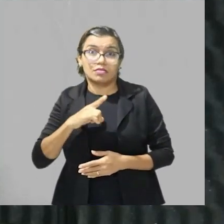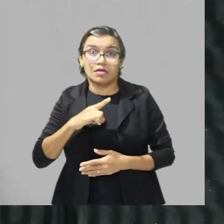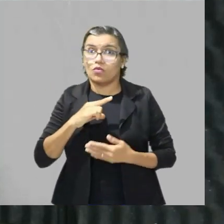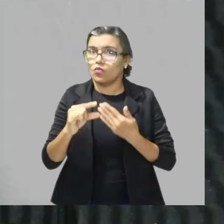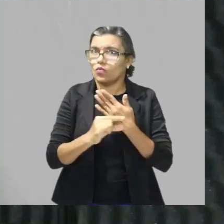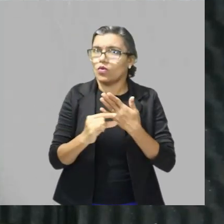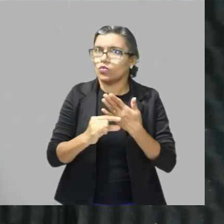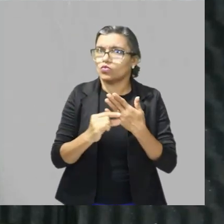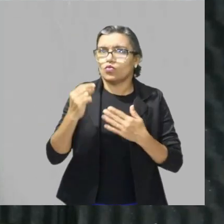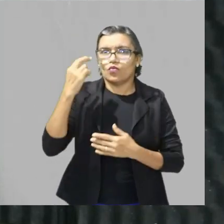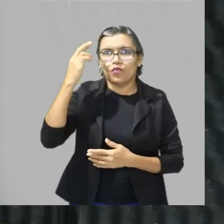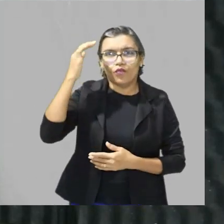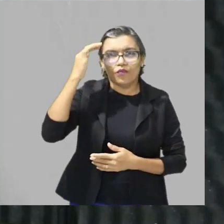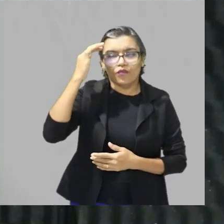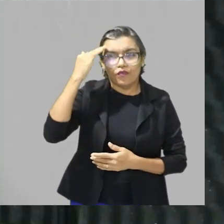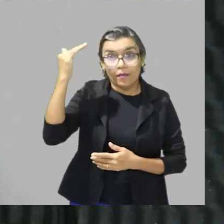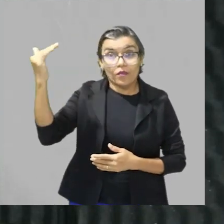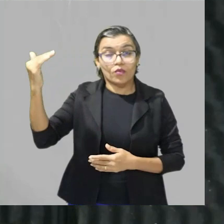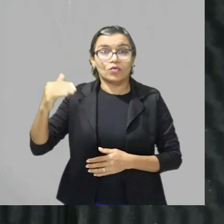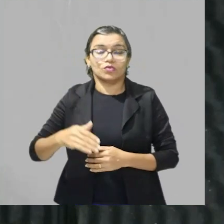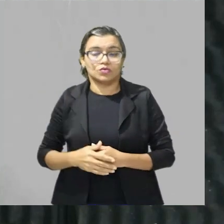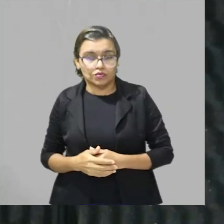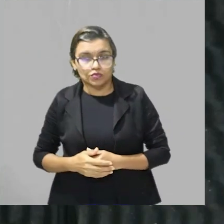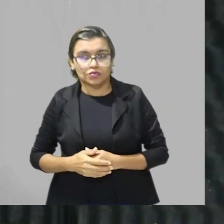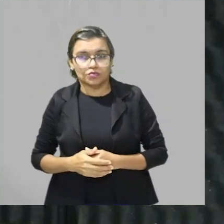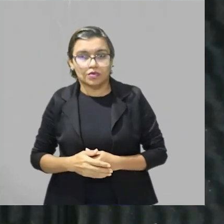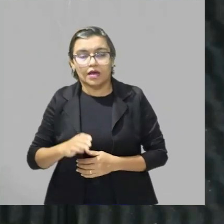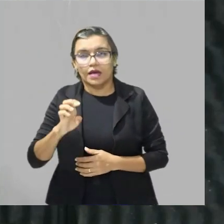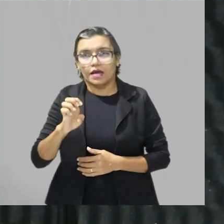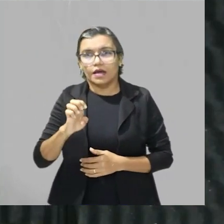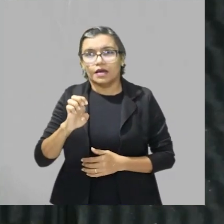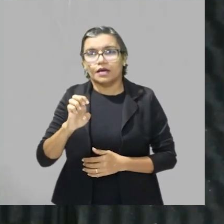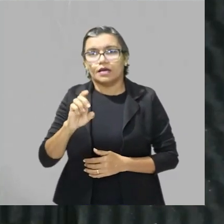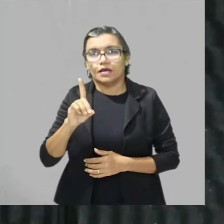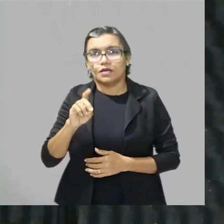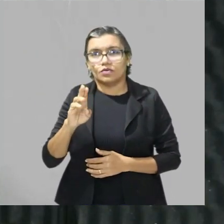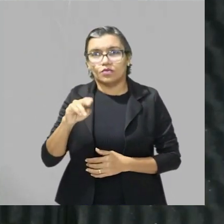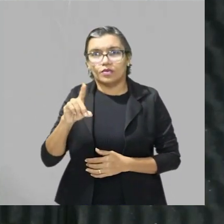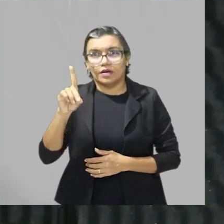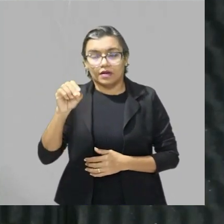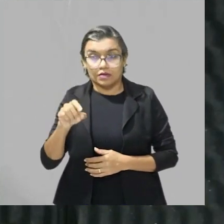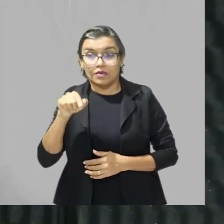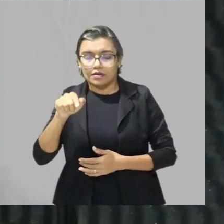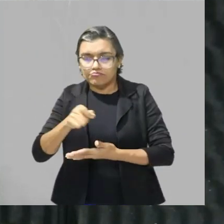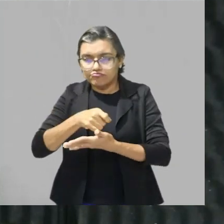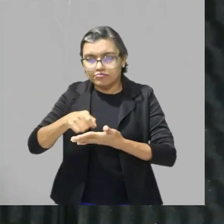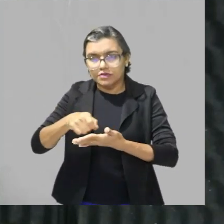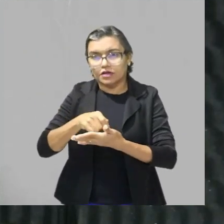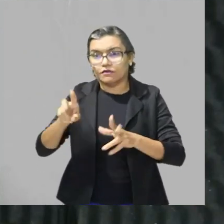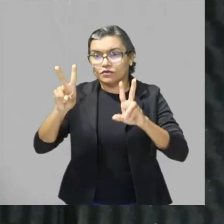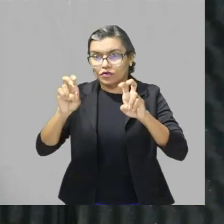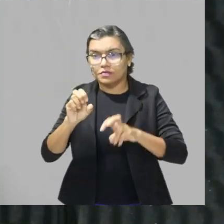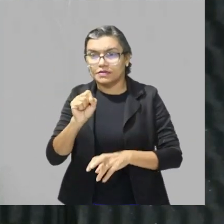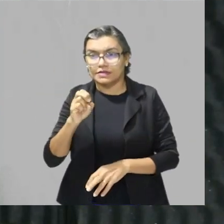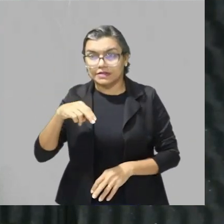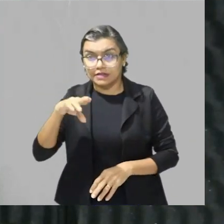muito famoso na filosofia Eduardo morro ele escreve só sobre o senso comum e o senso com ele não pode ser